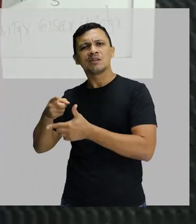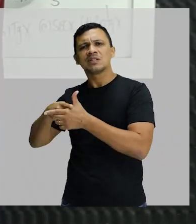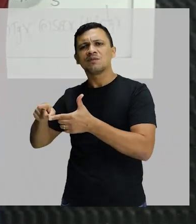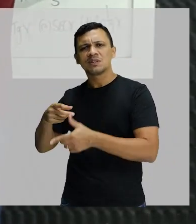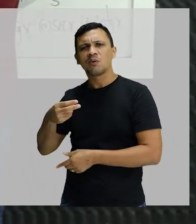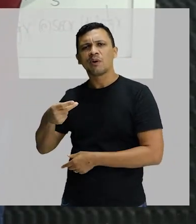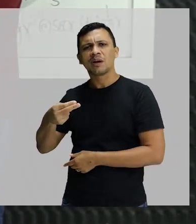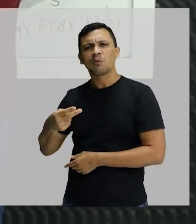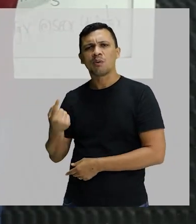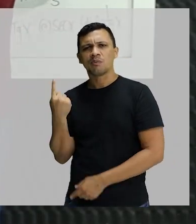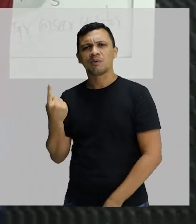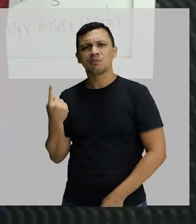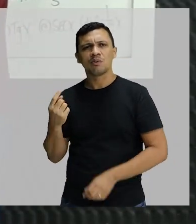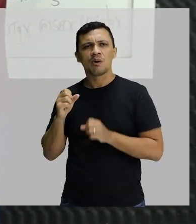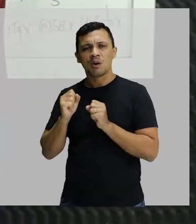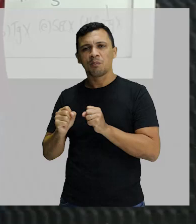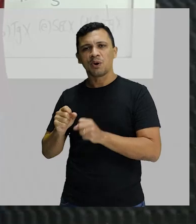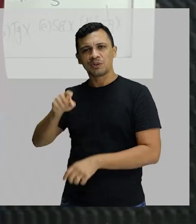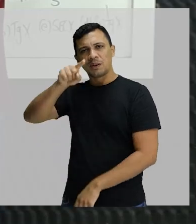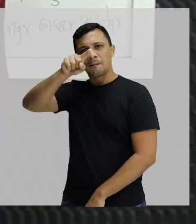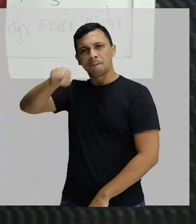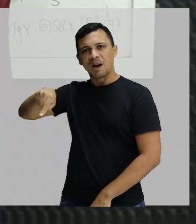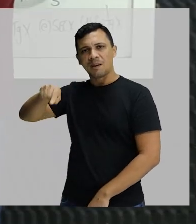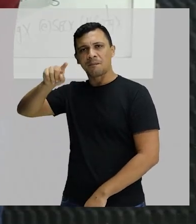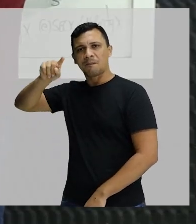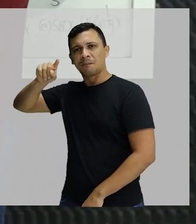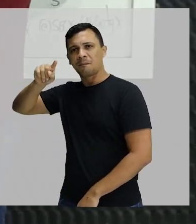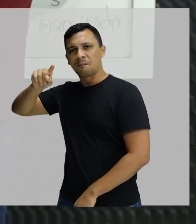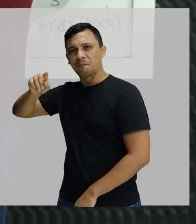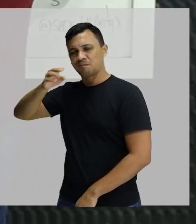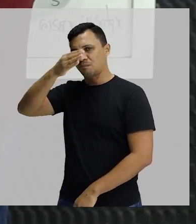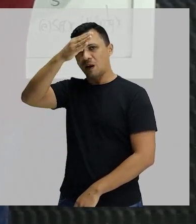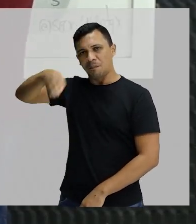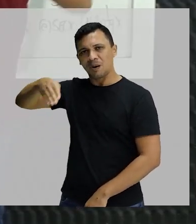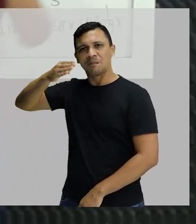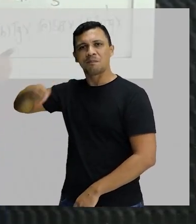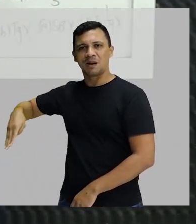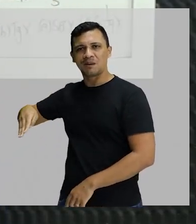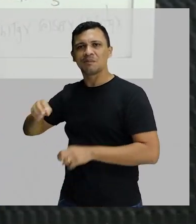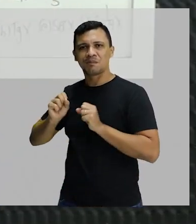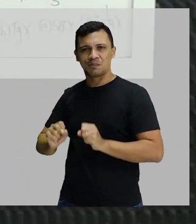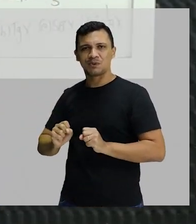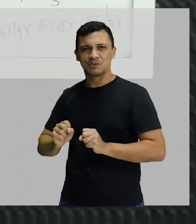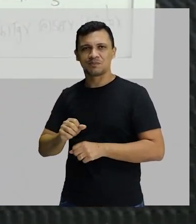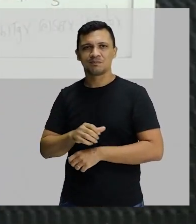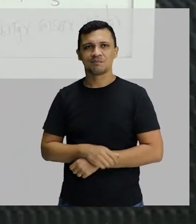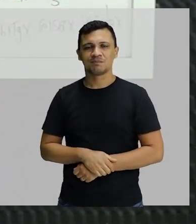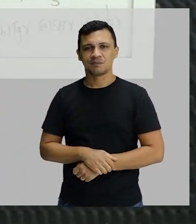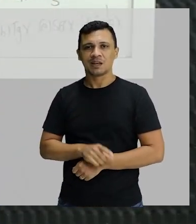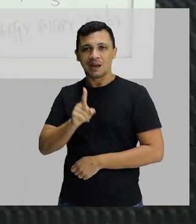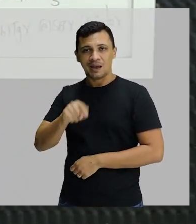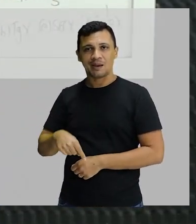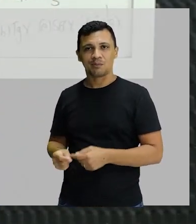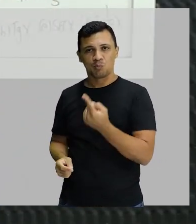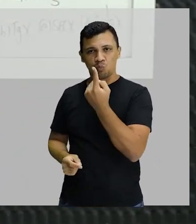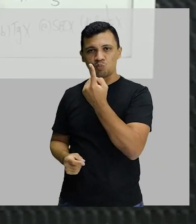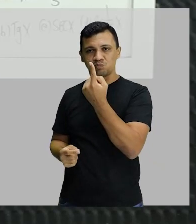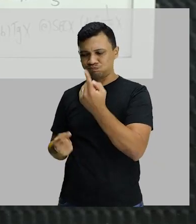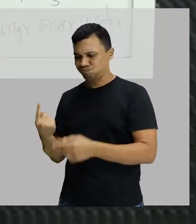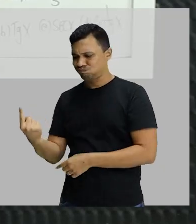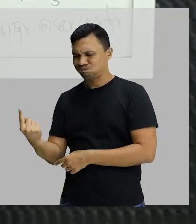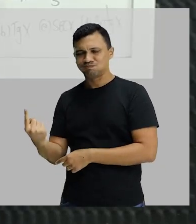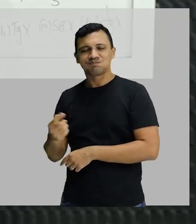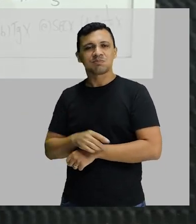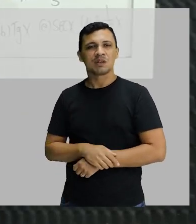Ó. Tá? Quando cancela, essa divisão dá 1. Tá? Aqui você pode